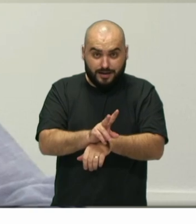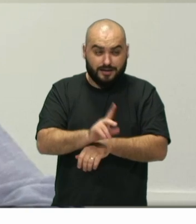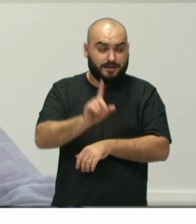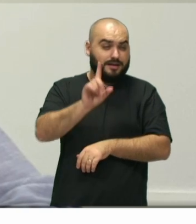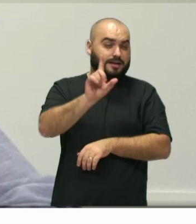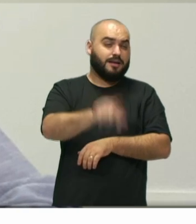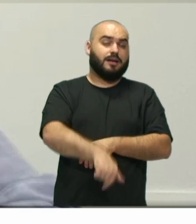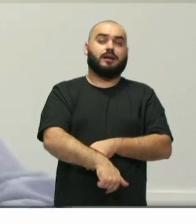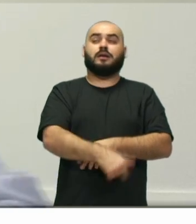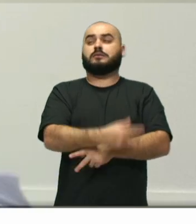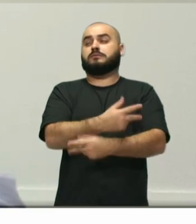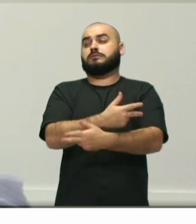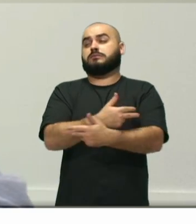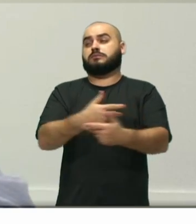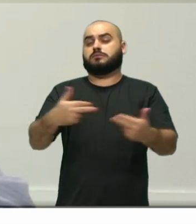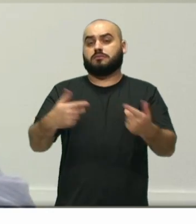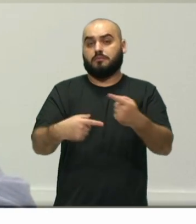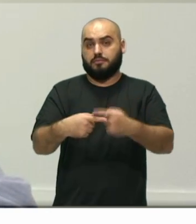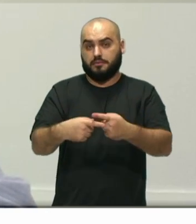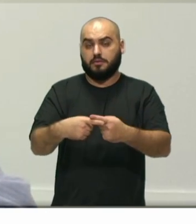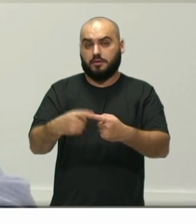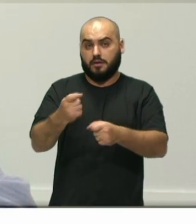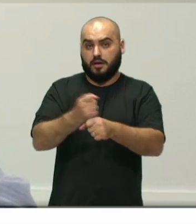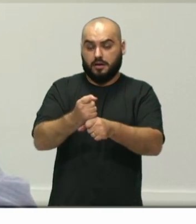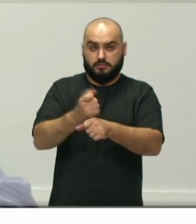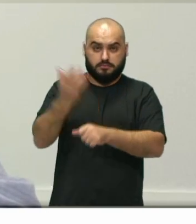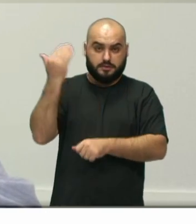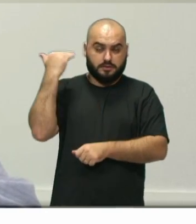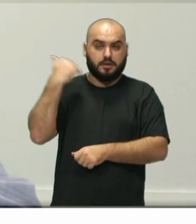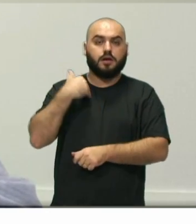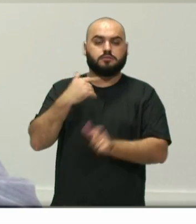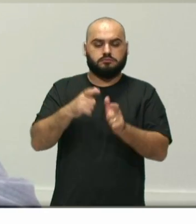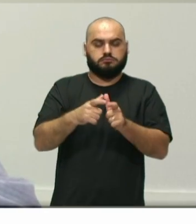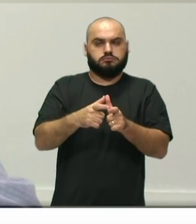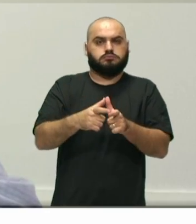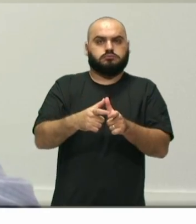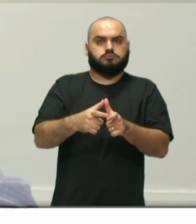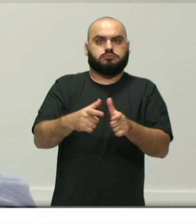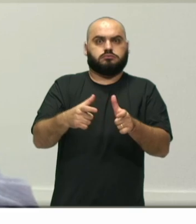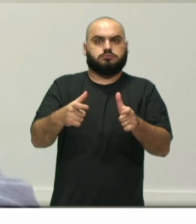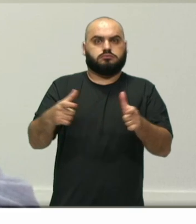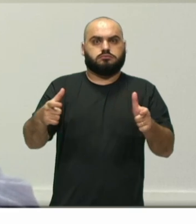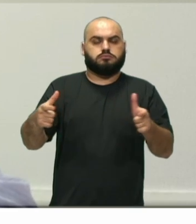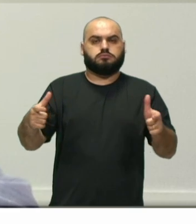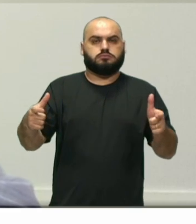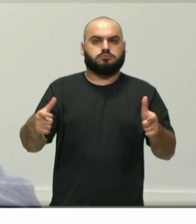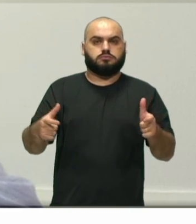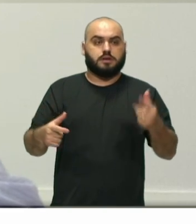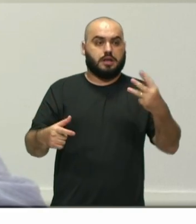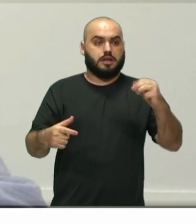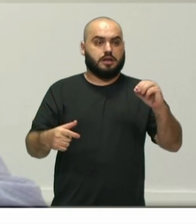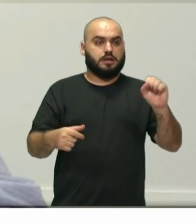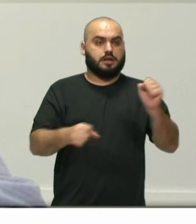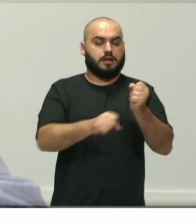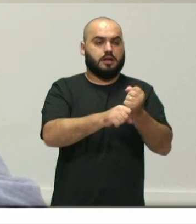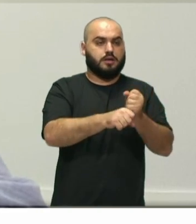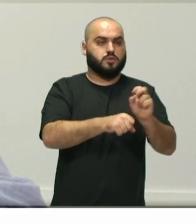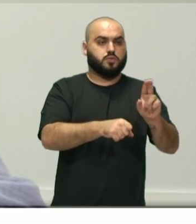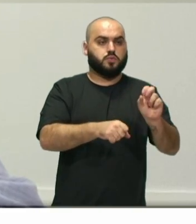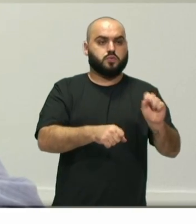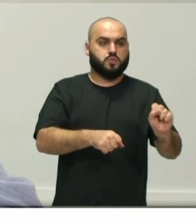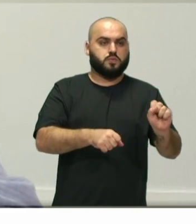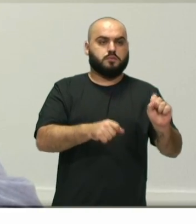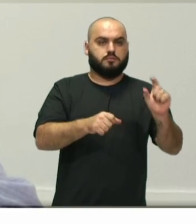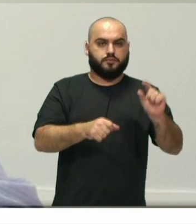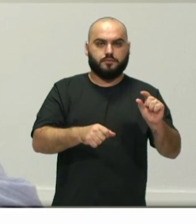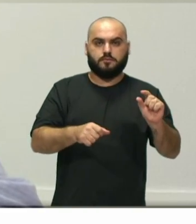leito. Por mais que no último ano de pandemia nós crescemos muito mais do que 30 anos de SUS. O que nós temos hoje no SUS